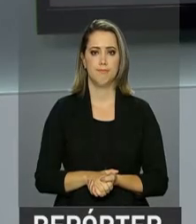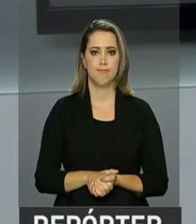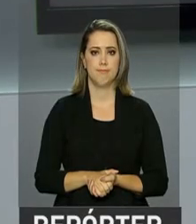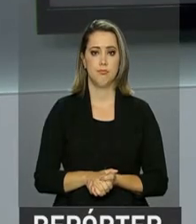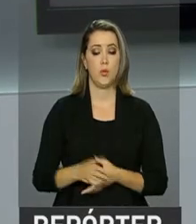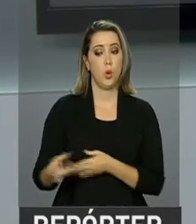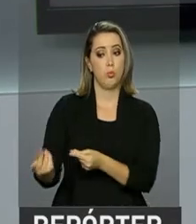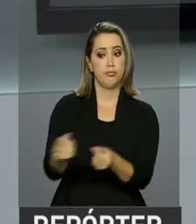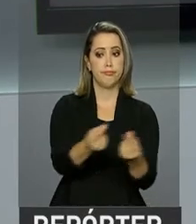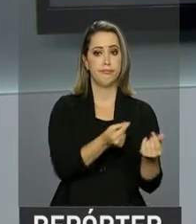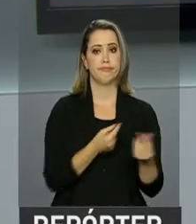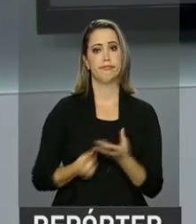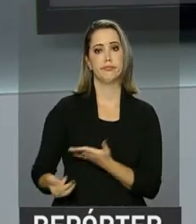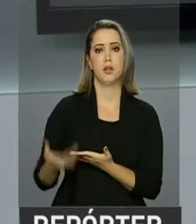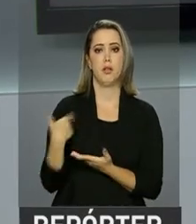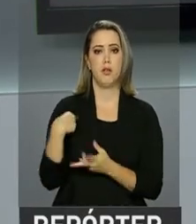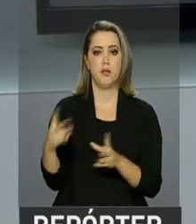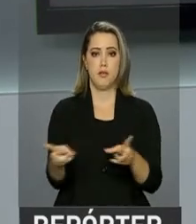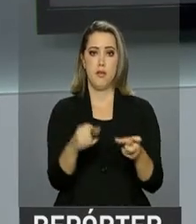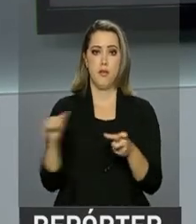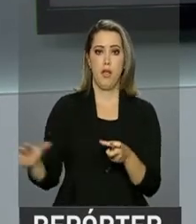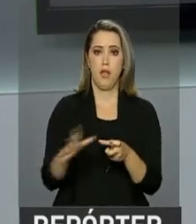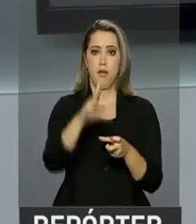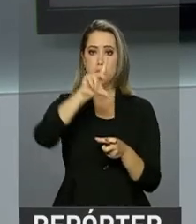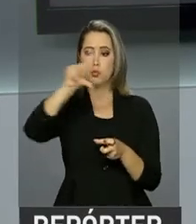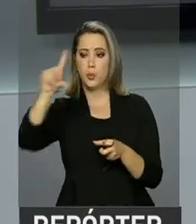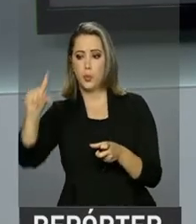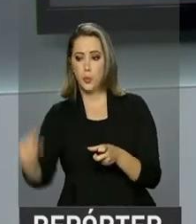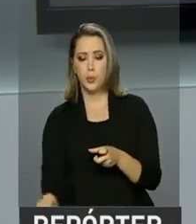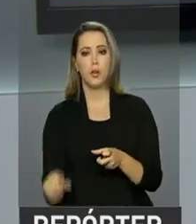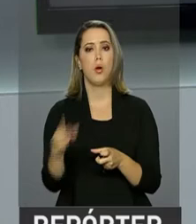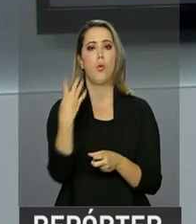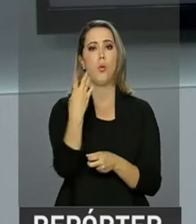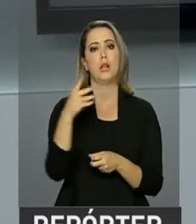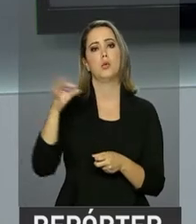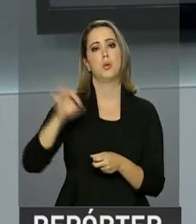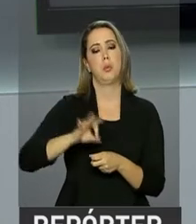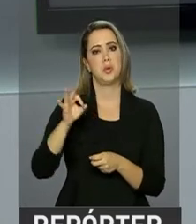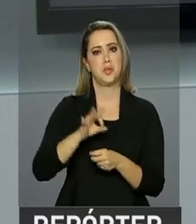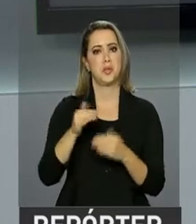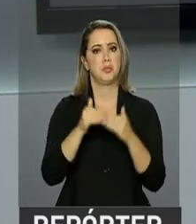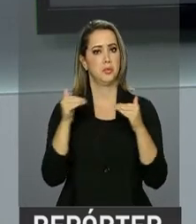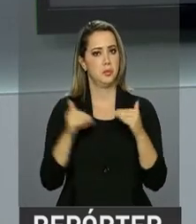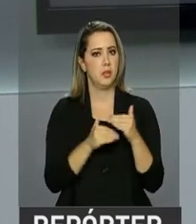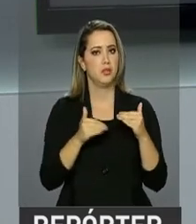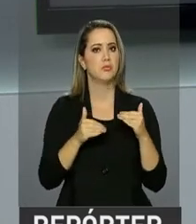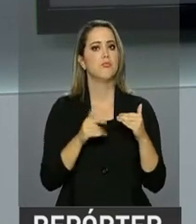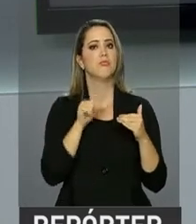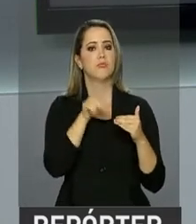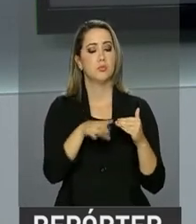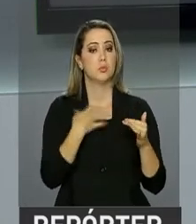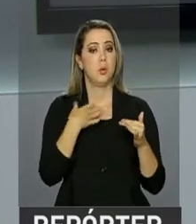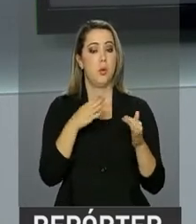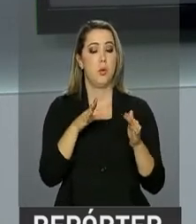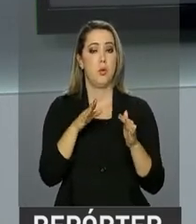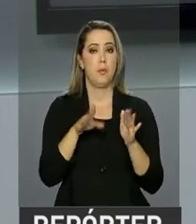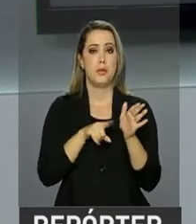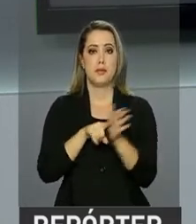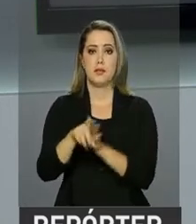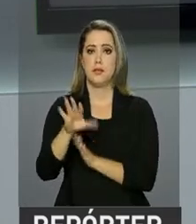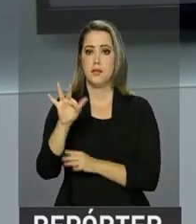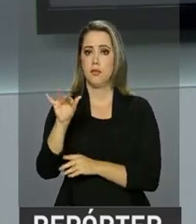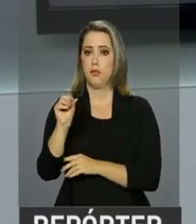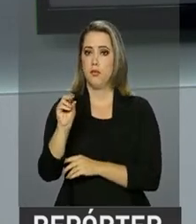mercado financeiro continua estimando a inflação oficial abaixo de 4% este ano de acordo com o boletim focus divulgado